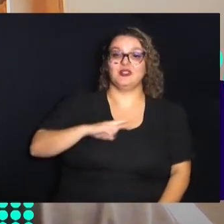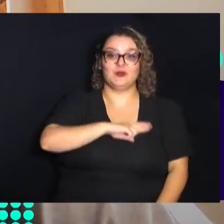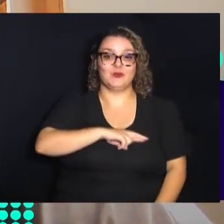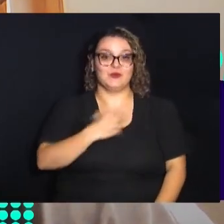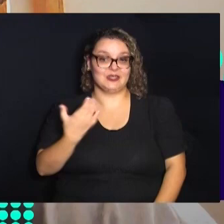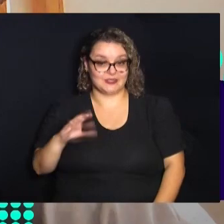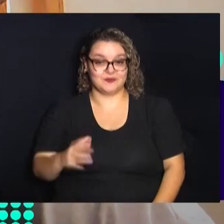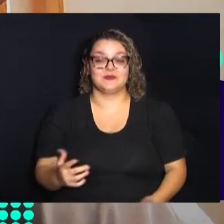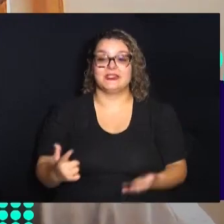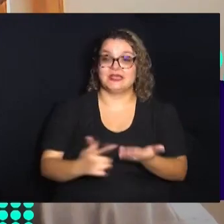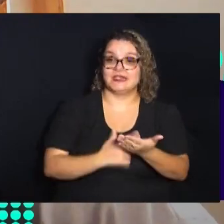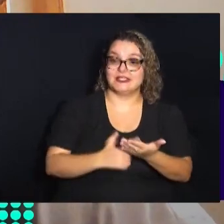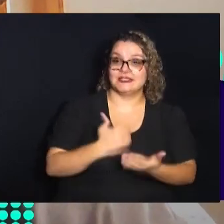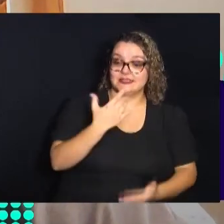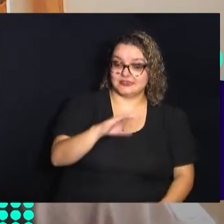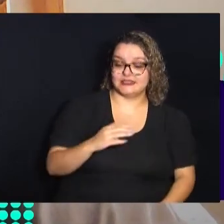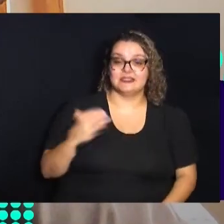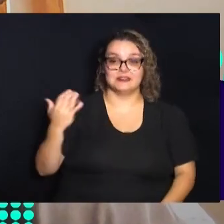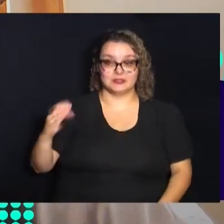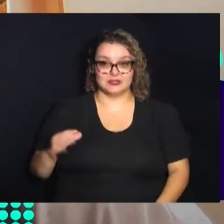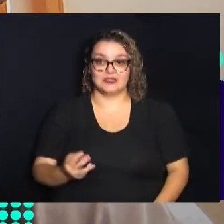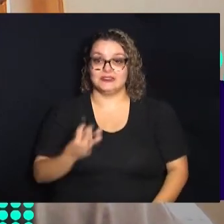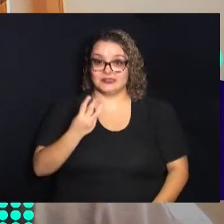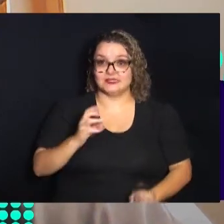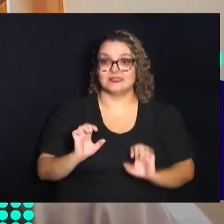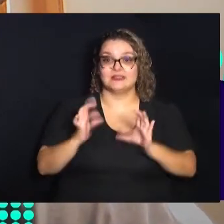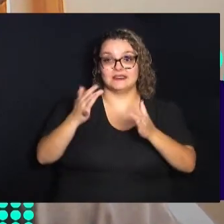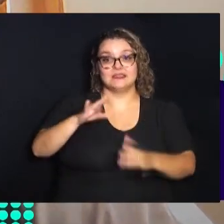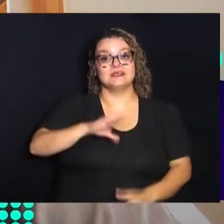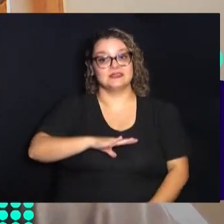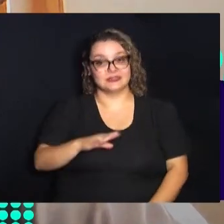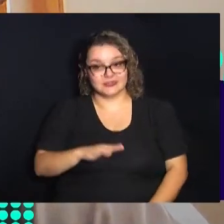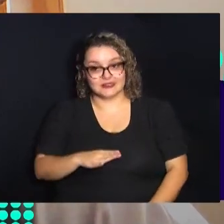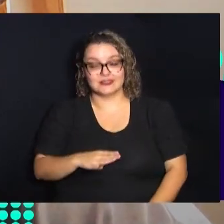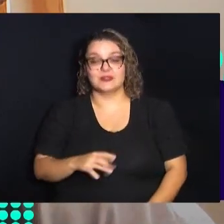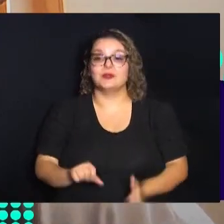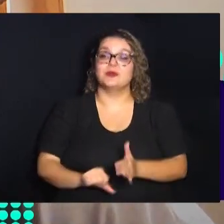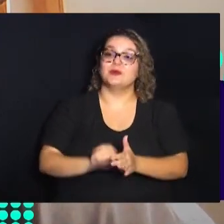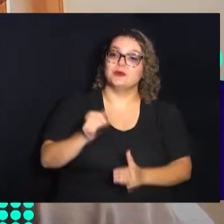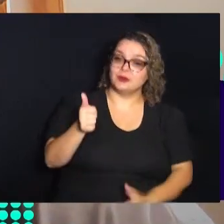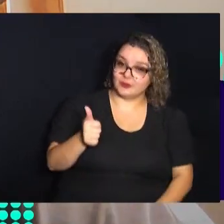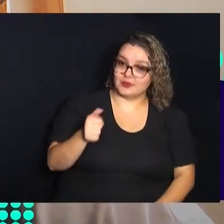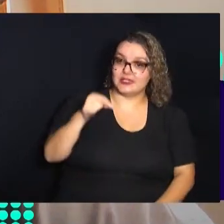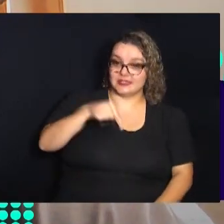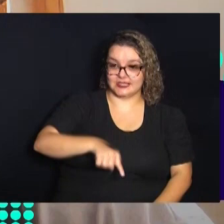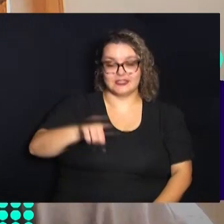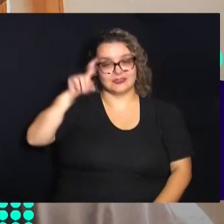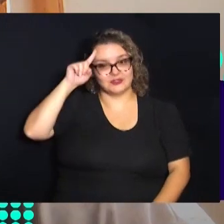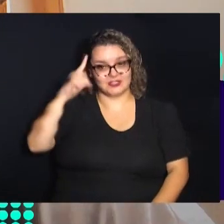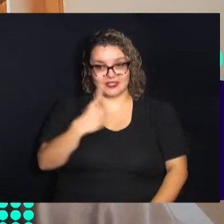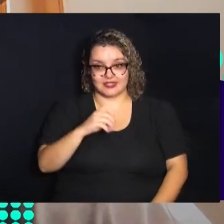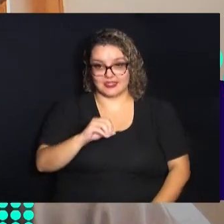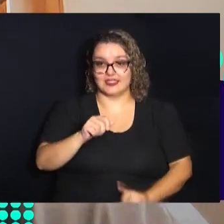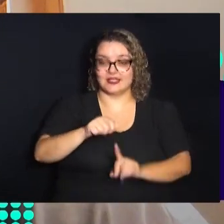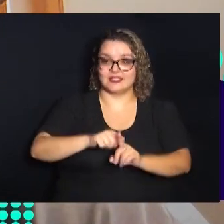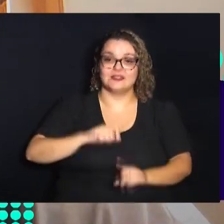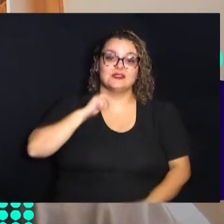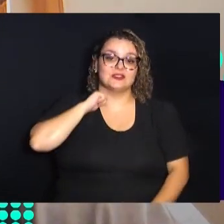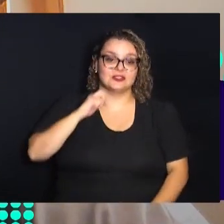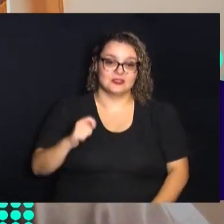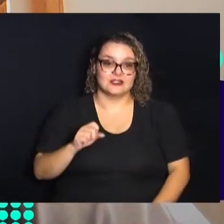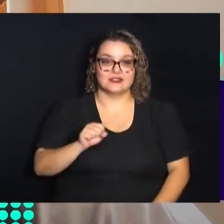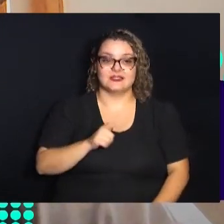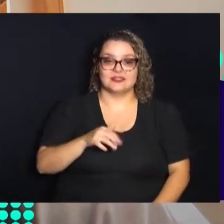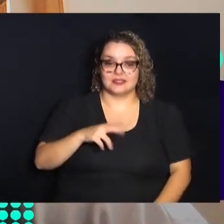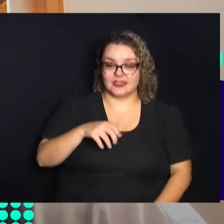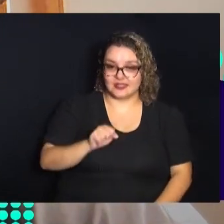de estreia. Esses livros serão lançados em 3 eventos na cidade, com o primeiro sendo neste dia 10 de abril, no